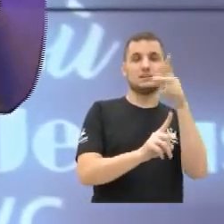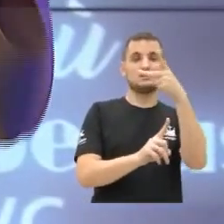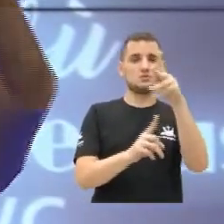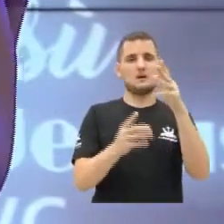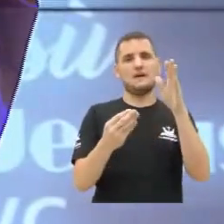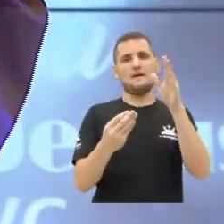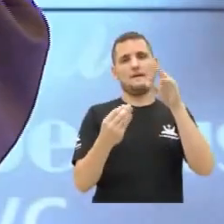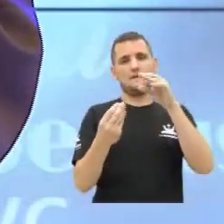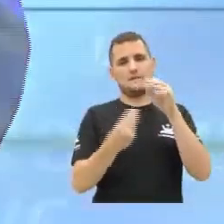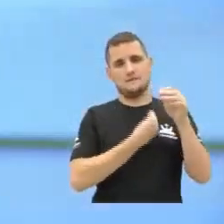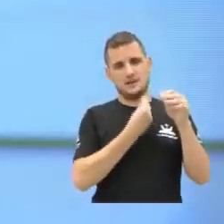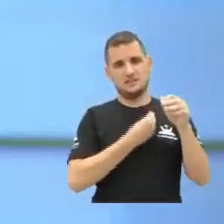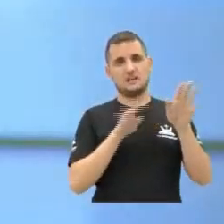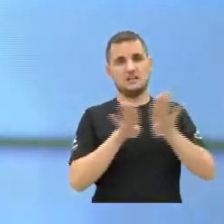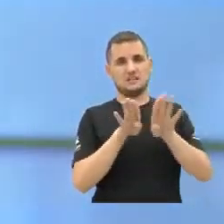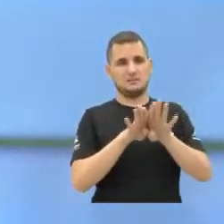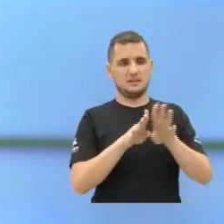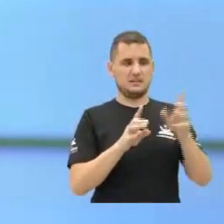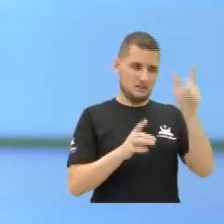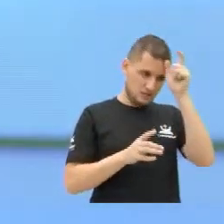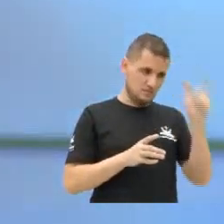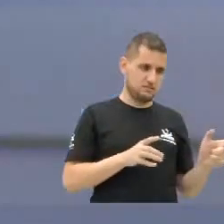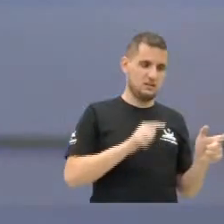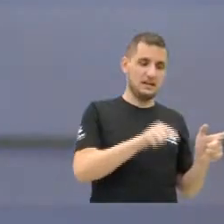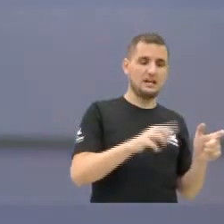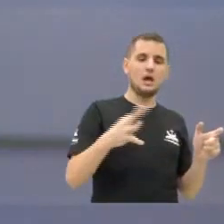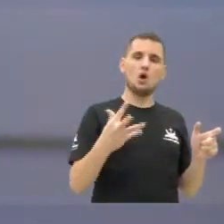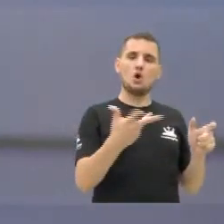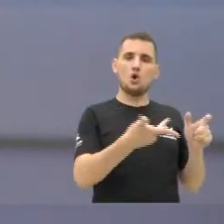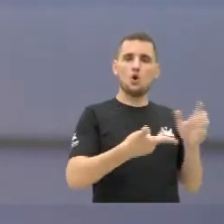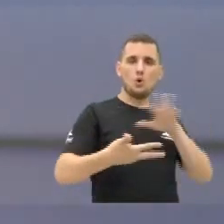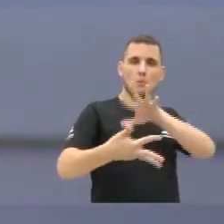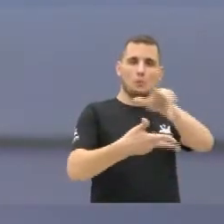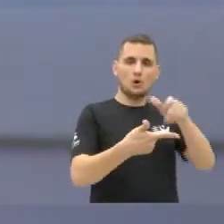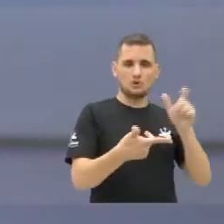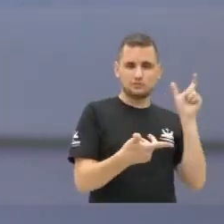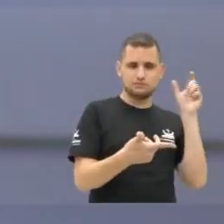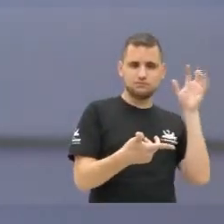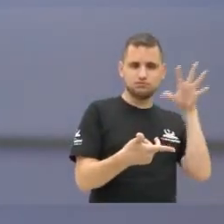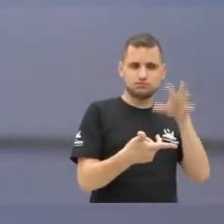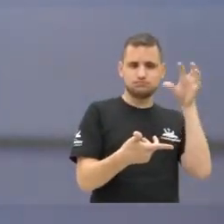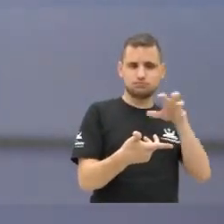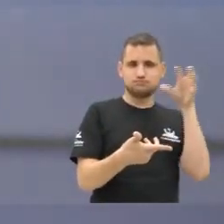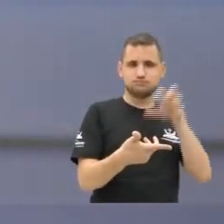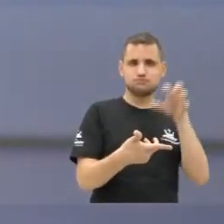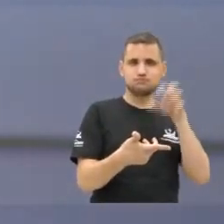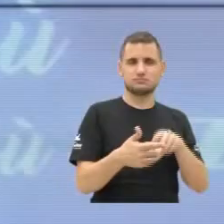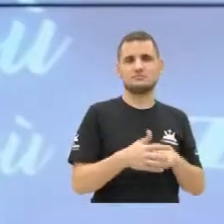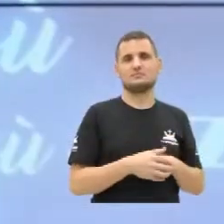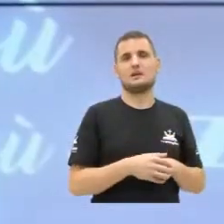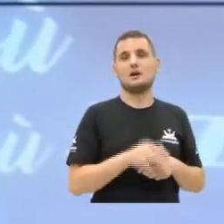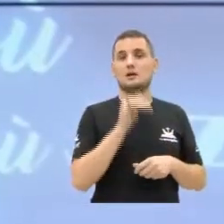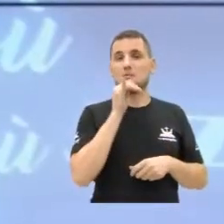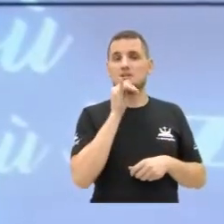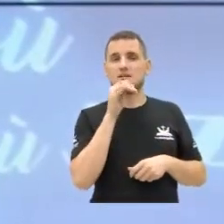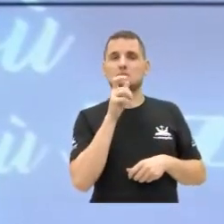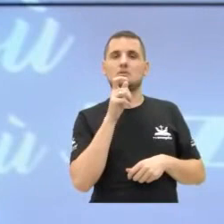quais são as ilusões de Satanás? Para você não se sentir só, Use drogas.